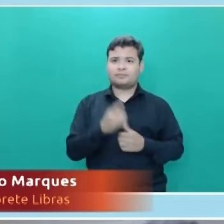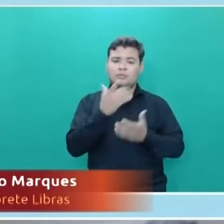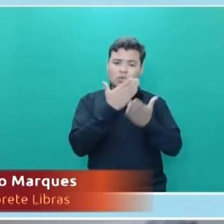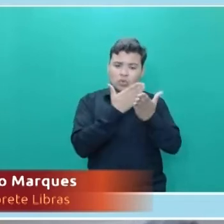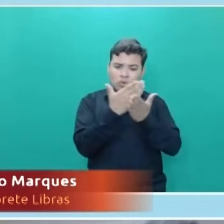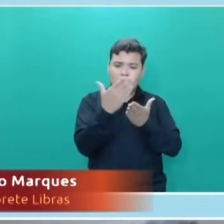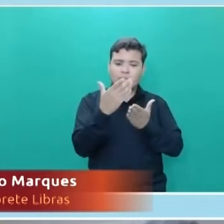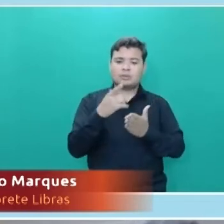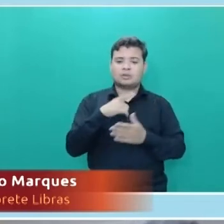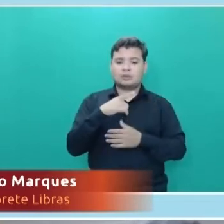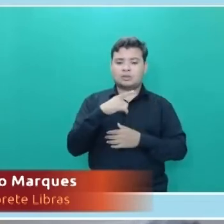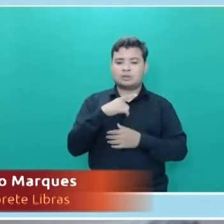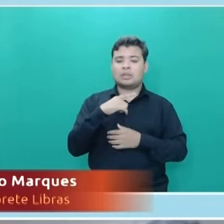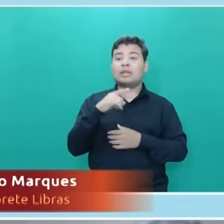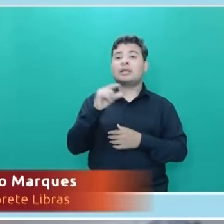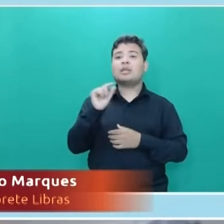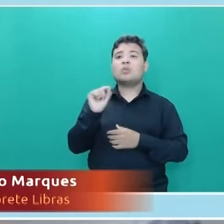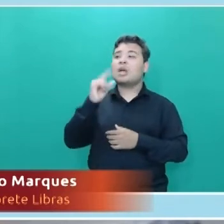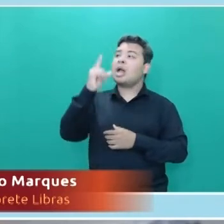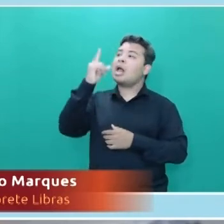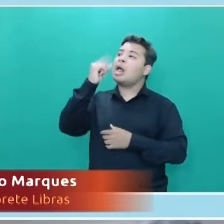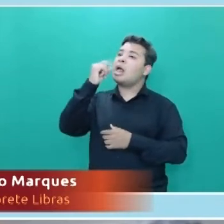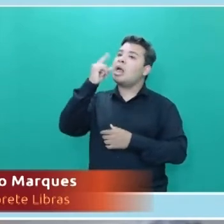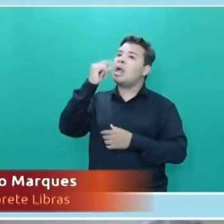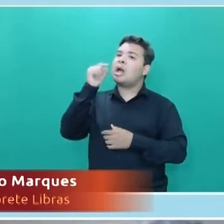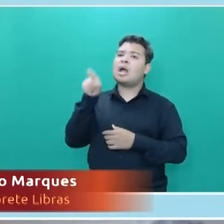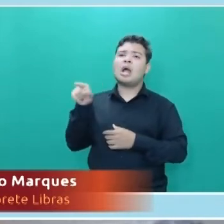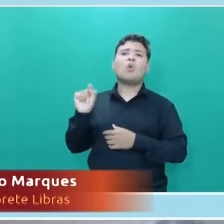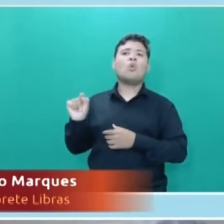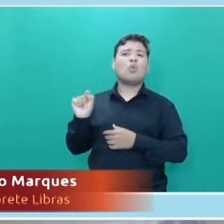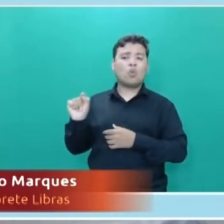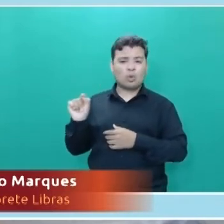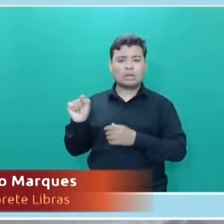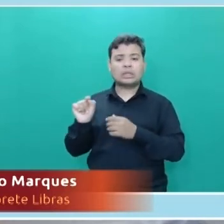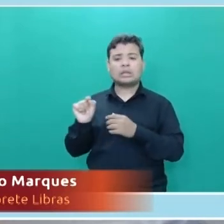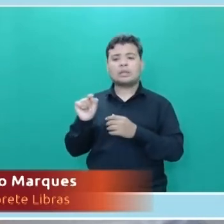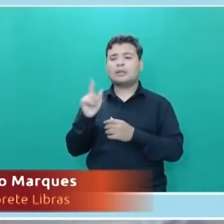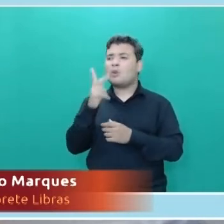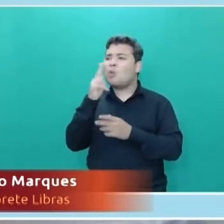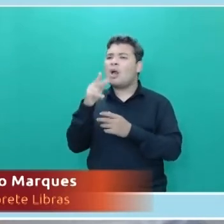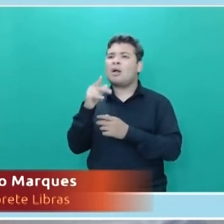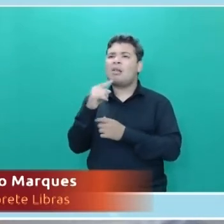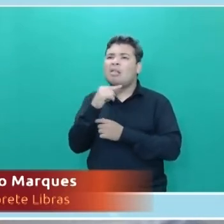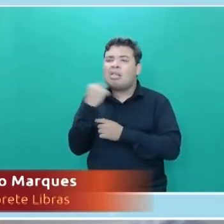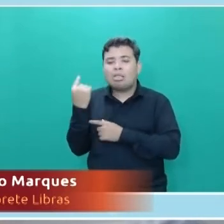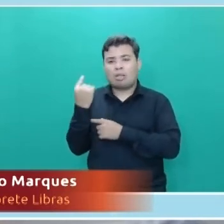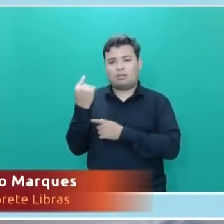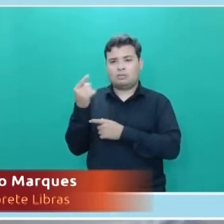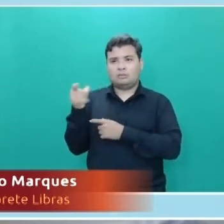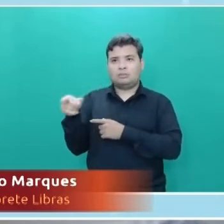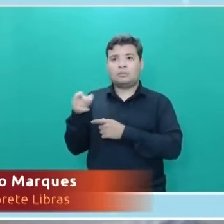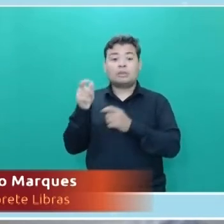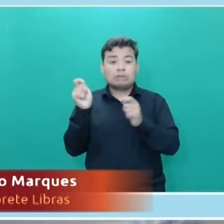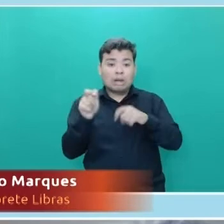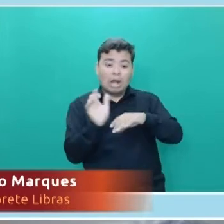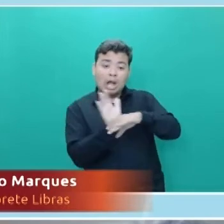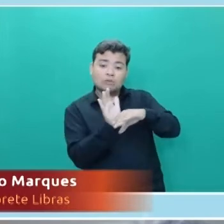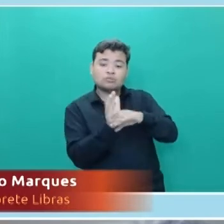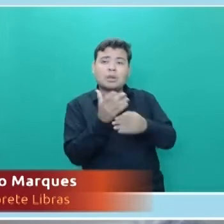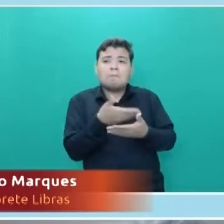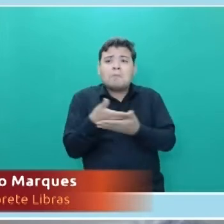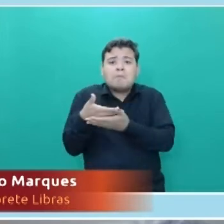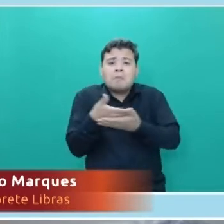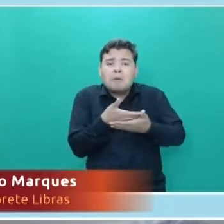morta, inativada, né? Que ela é mais segura aí para esse bebê que ainda está em formação do seu sistema imunológico. E aí começam